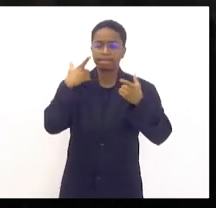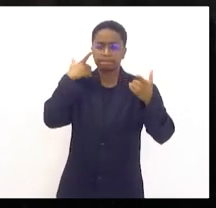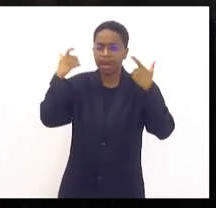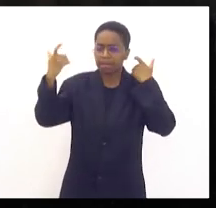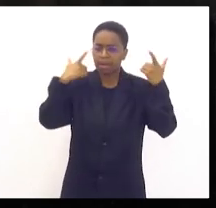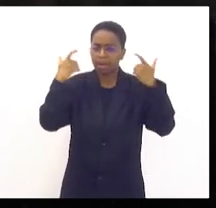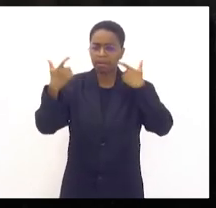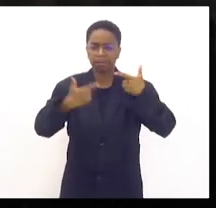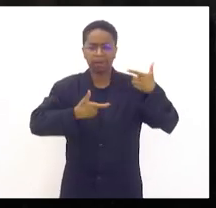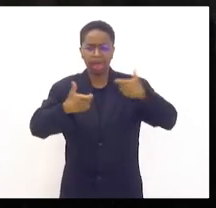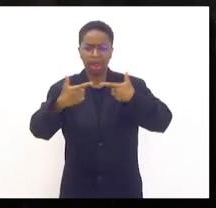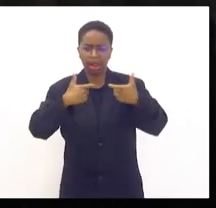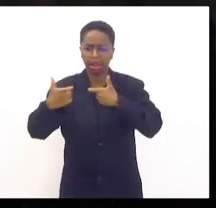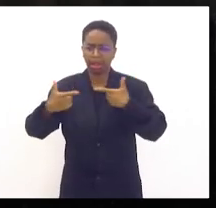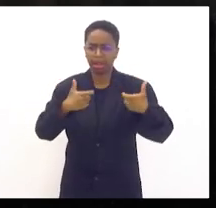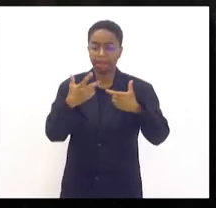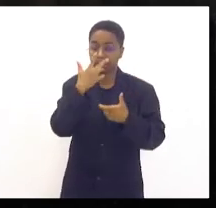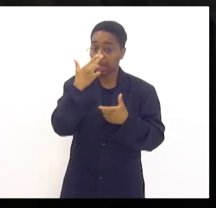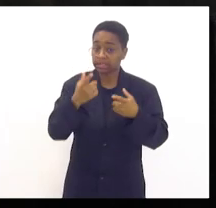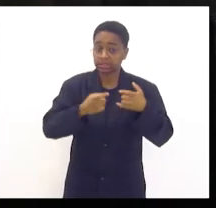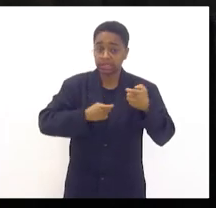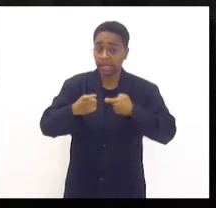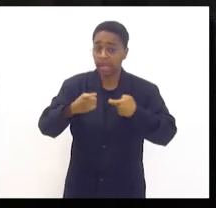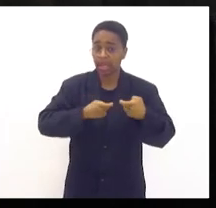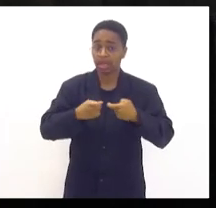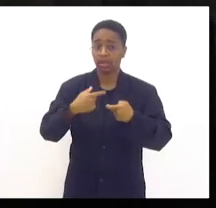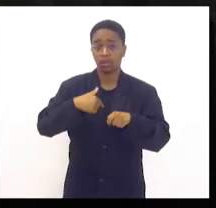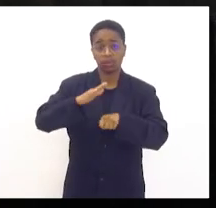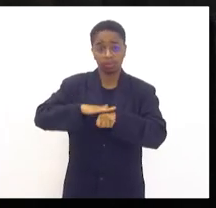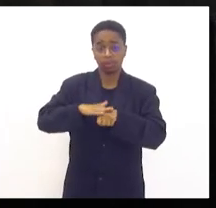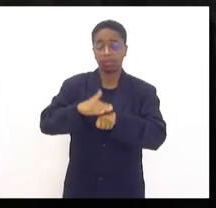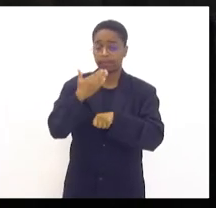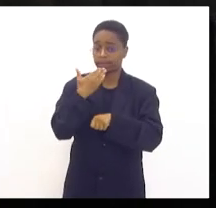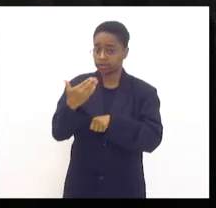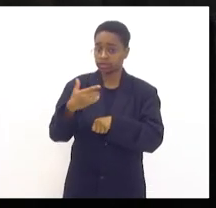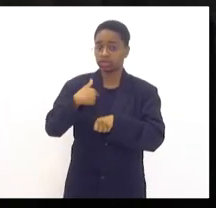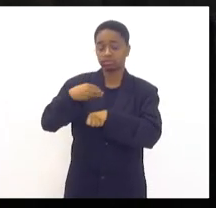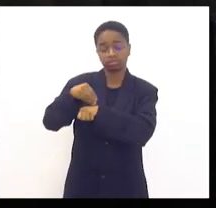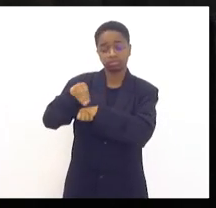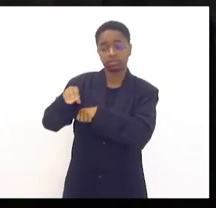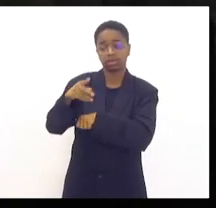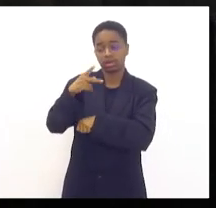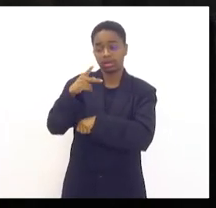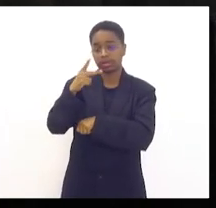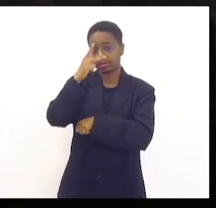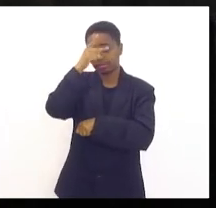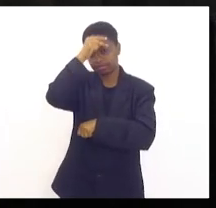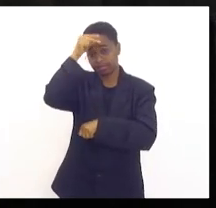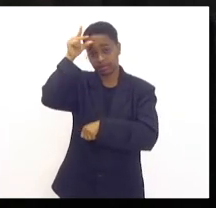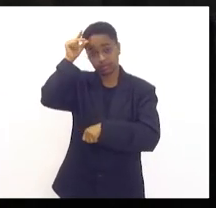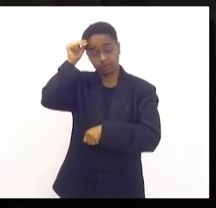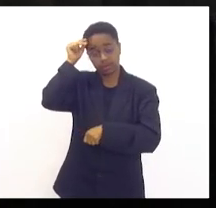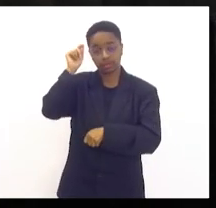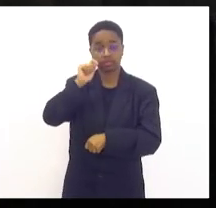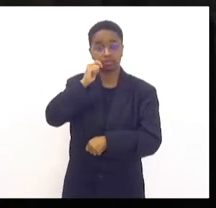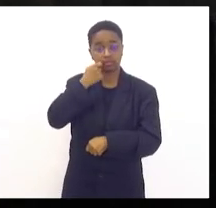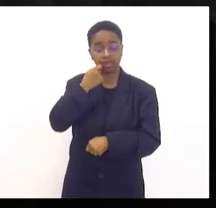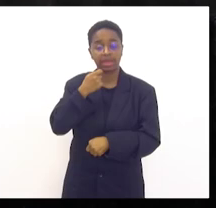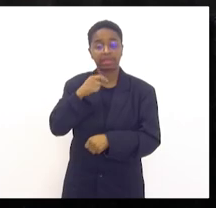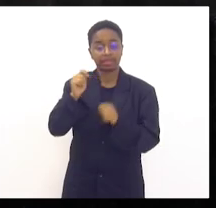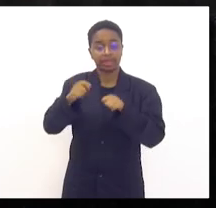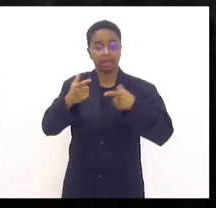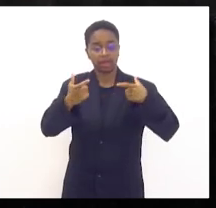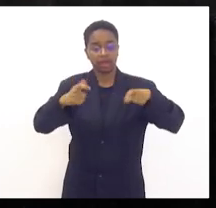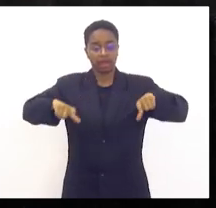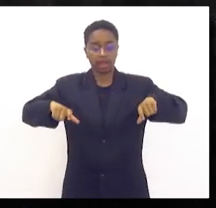de guerra. Eu mesmo fiz uma indicação, fiz um pedido ao prefeito Eduardo Paes que pudesse fazer um campo de grama sintética